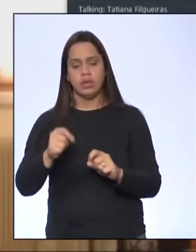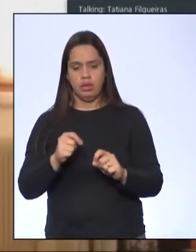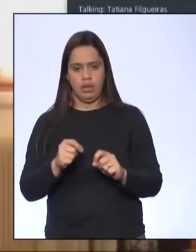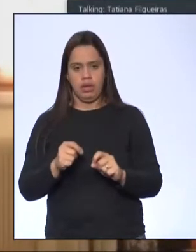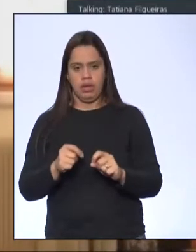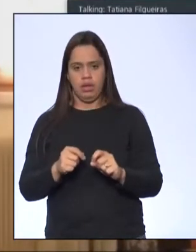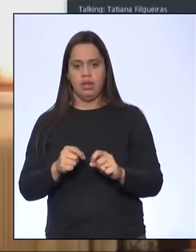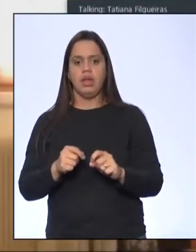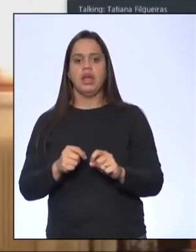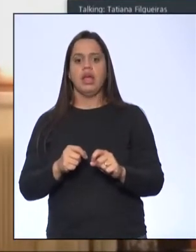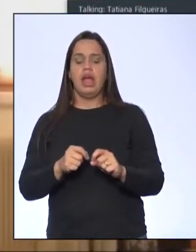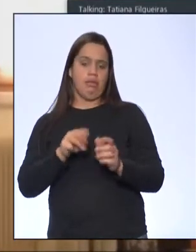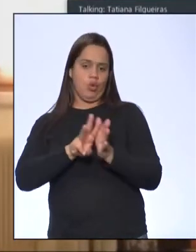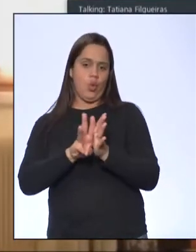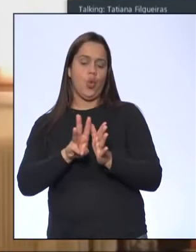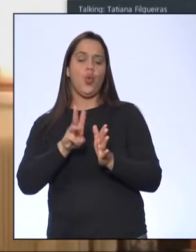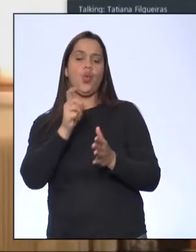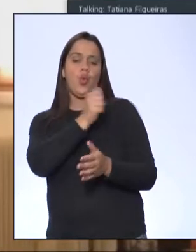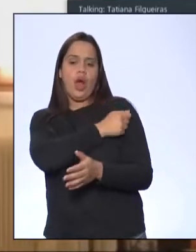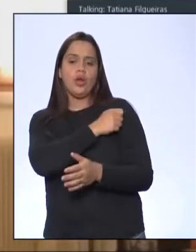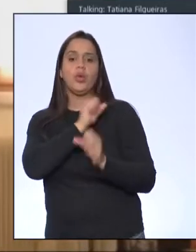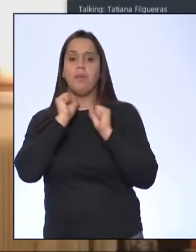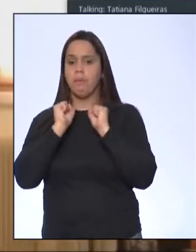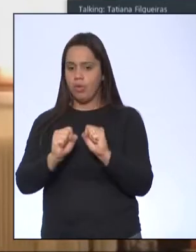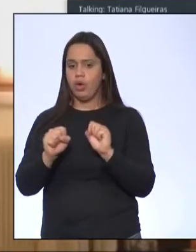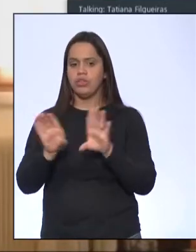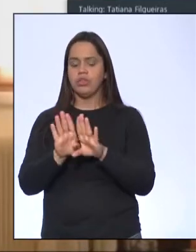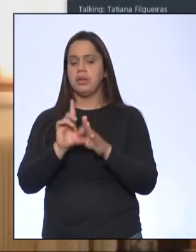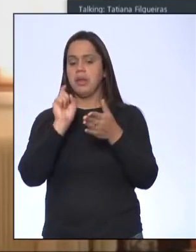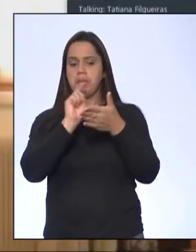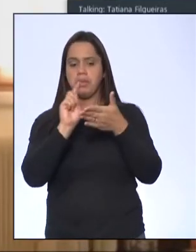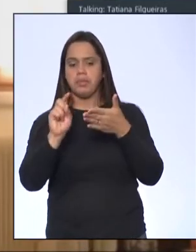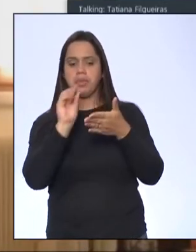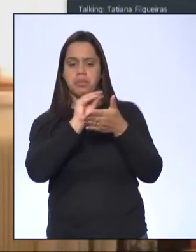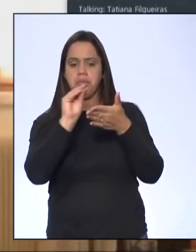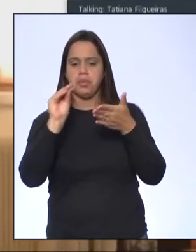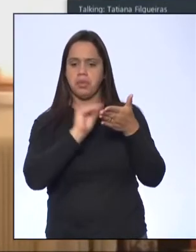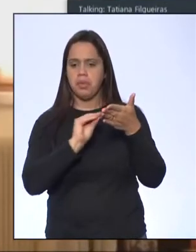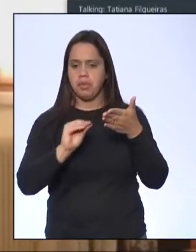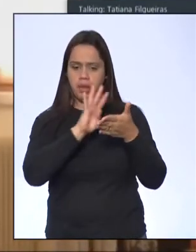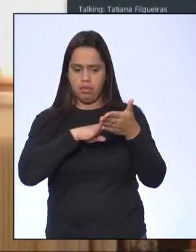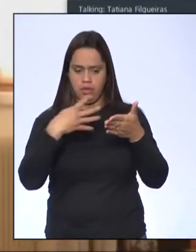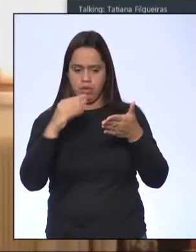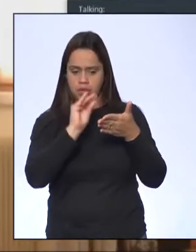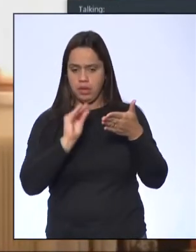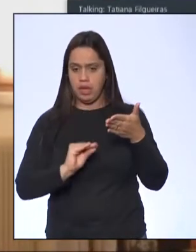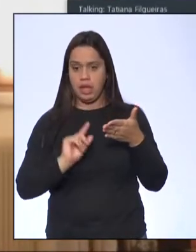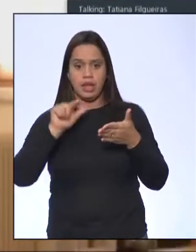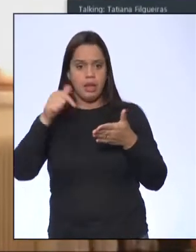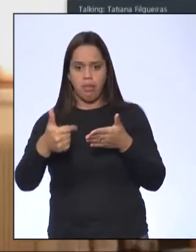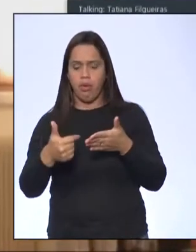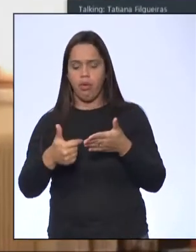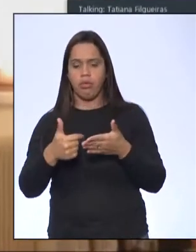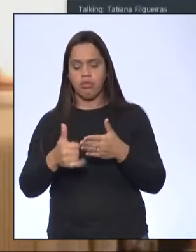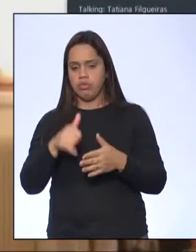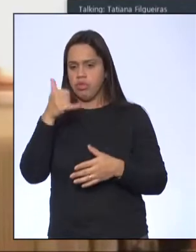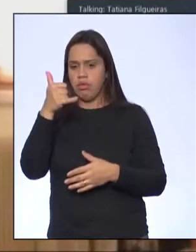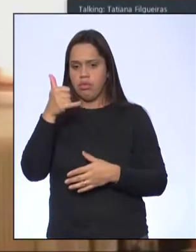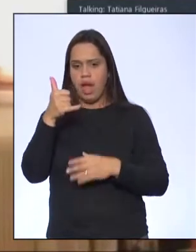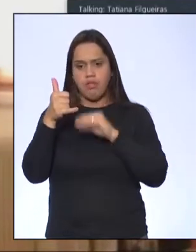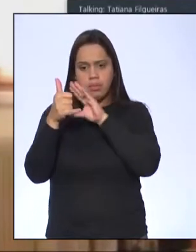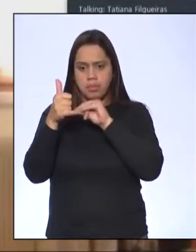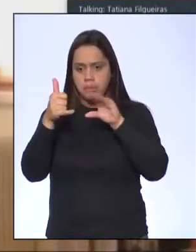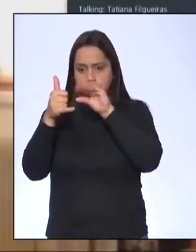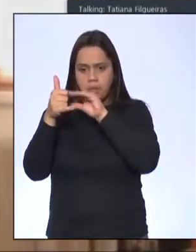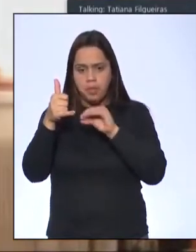as rubricas, né? E mandar um áudio para o seu professor falando, como, enfim, trazendo